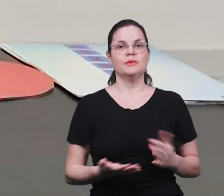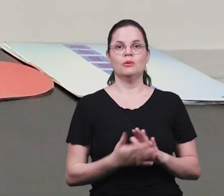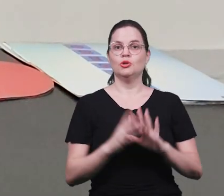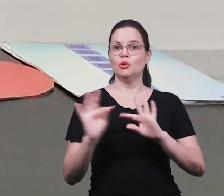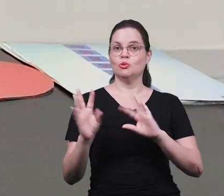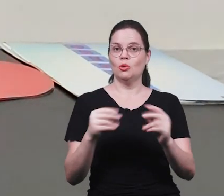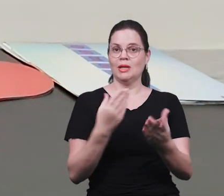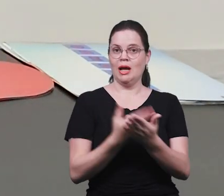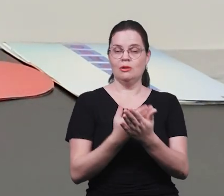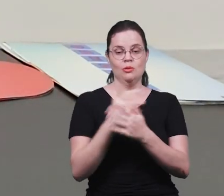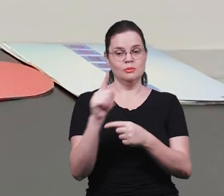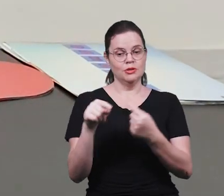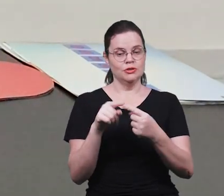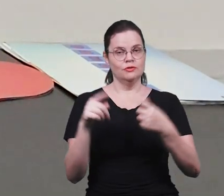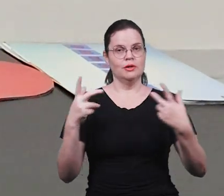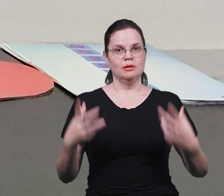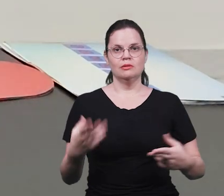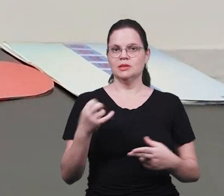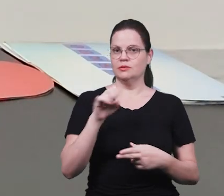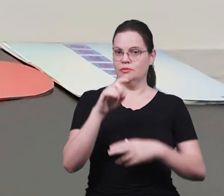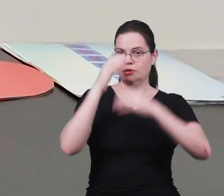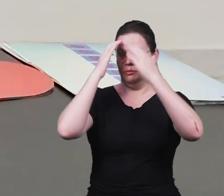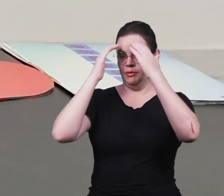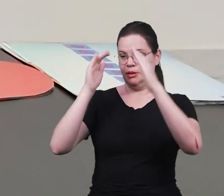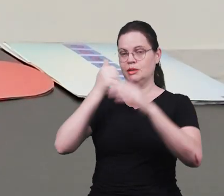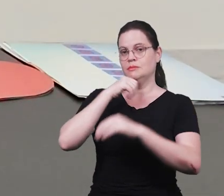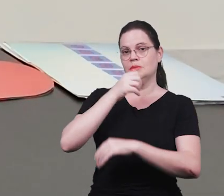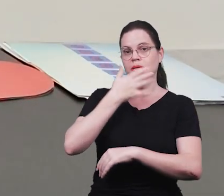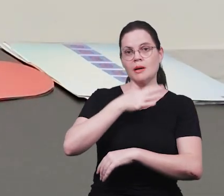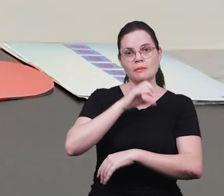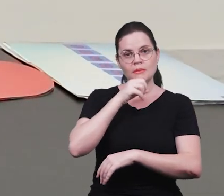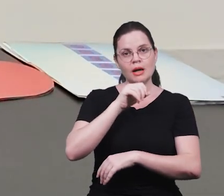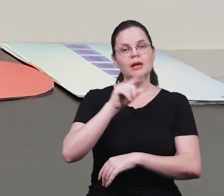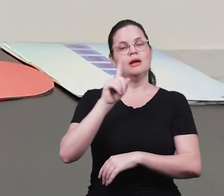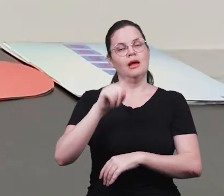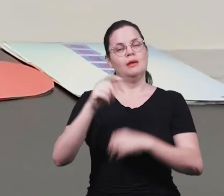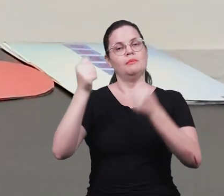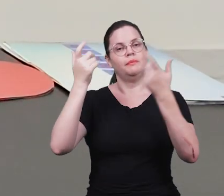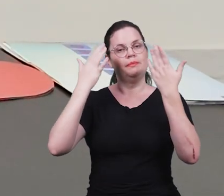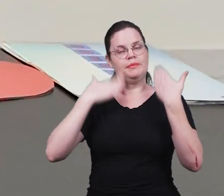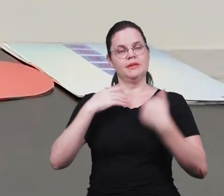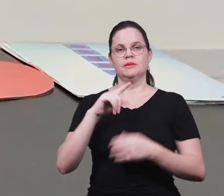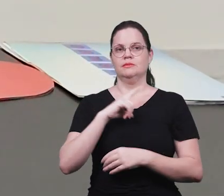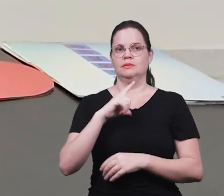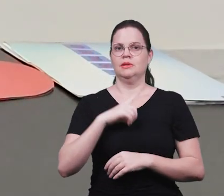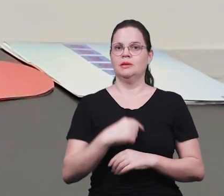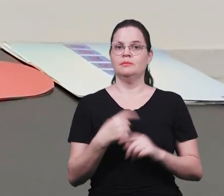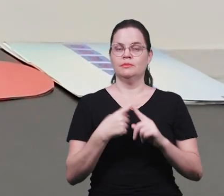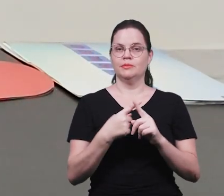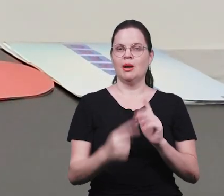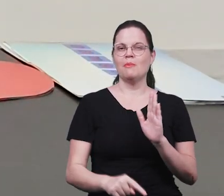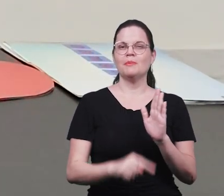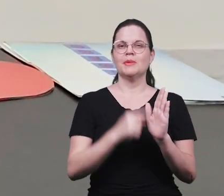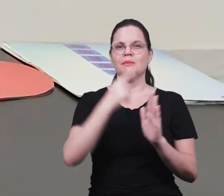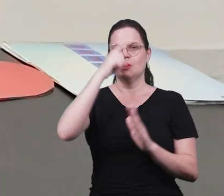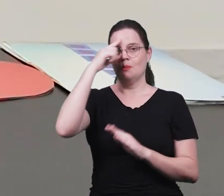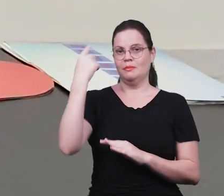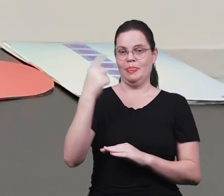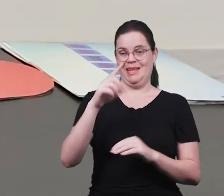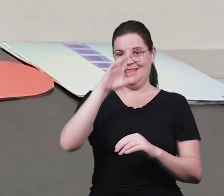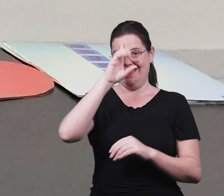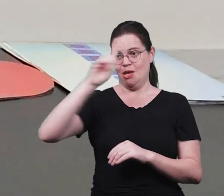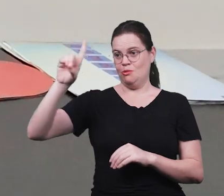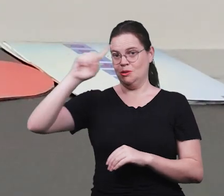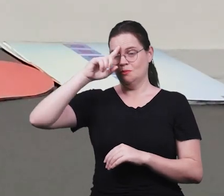honra pai e mãe é abençoado. E essa aula, ela fala do primeiro mandamento bíblico com promessa do Senhor.